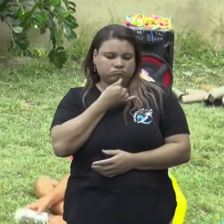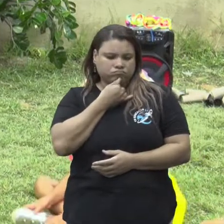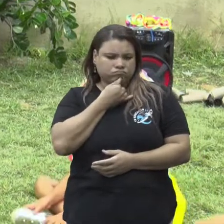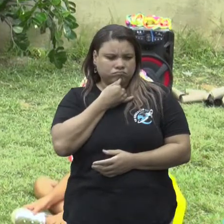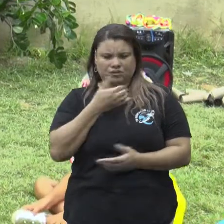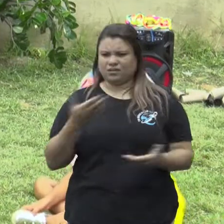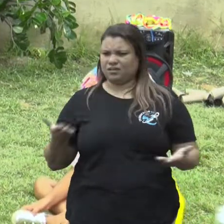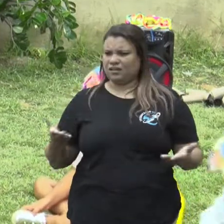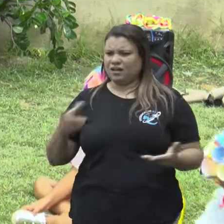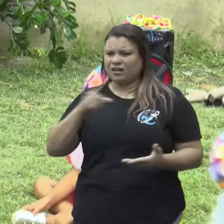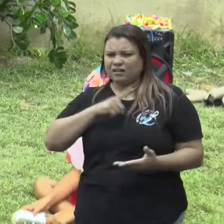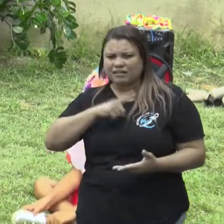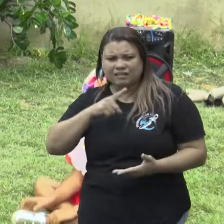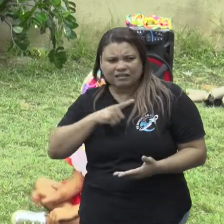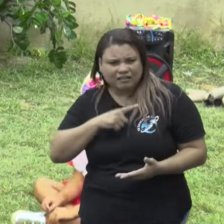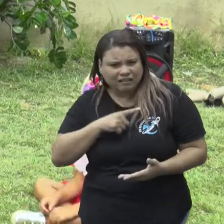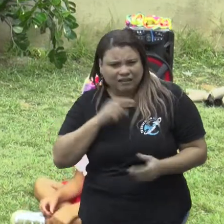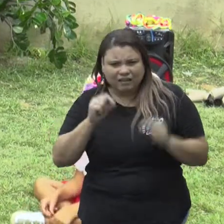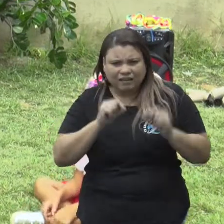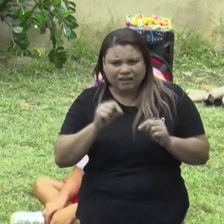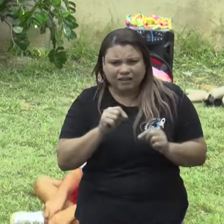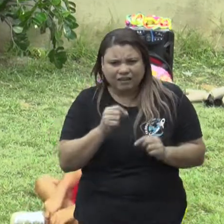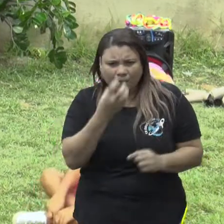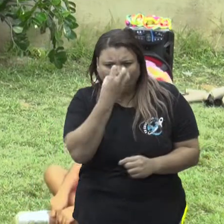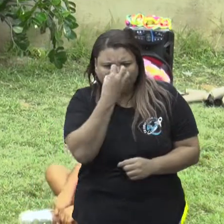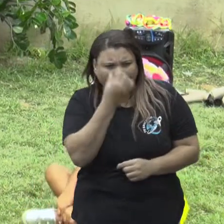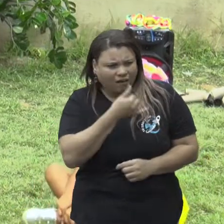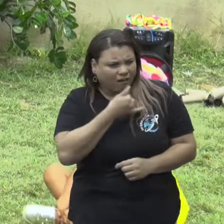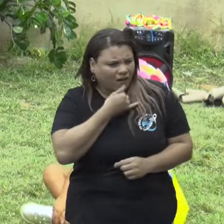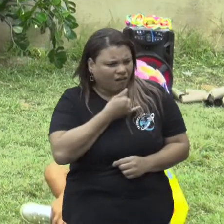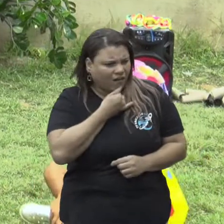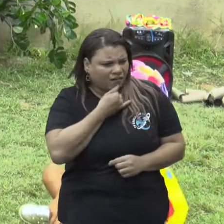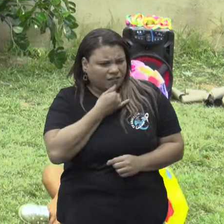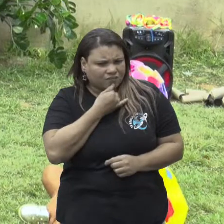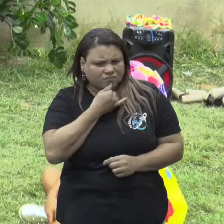de palhaço triste? Eu. Gosta de palhaço triste?